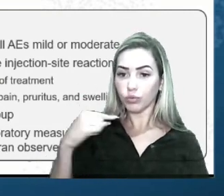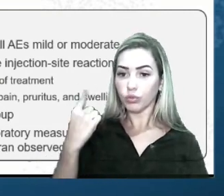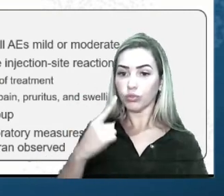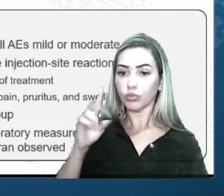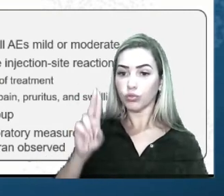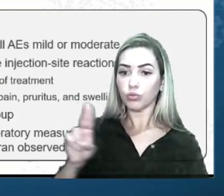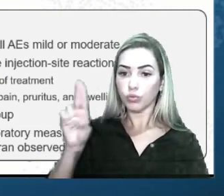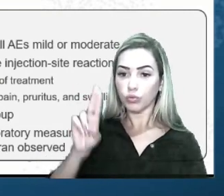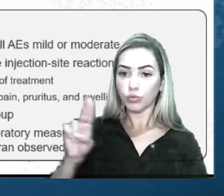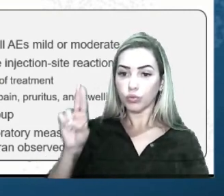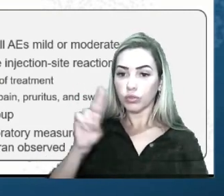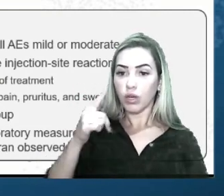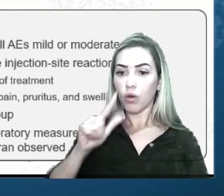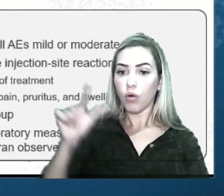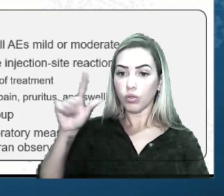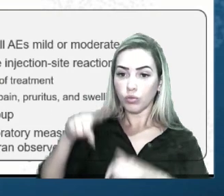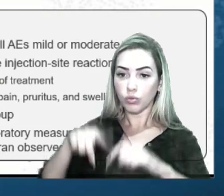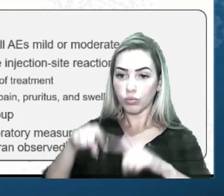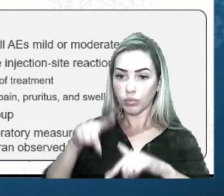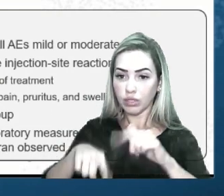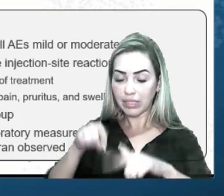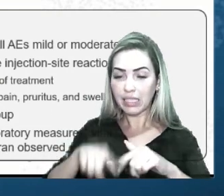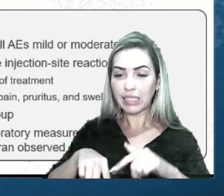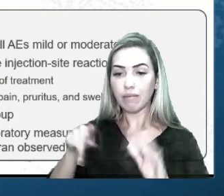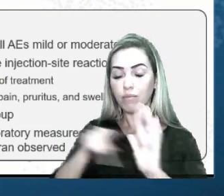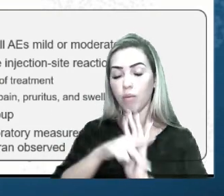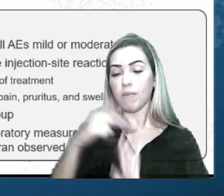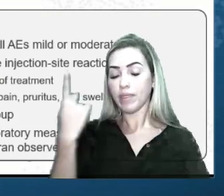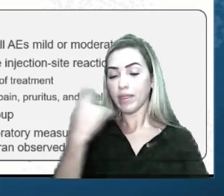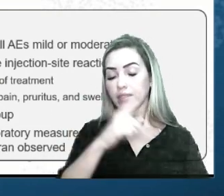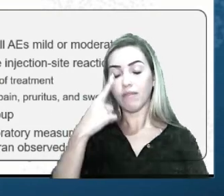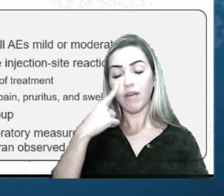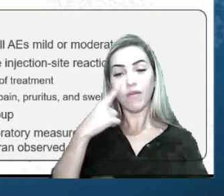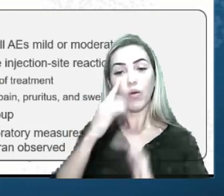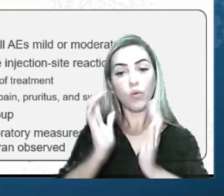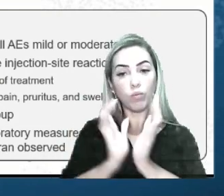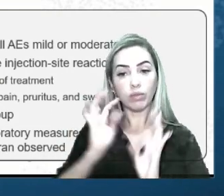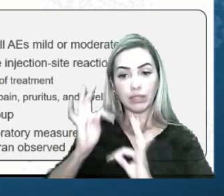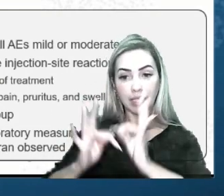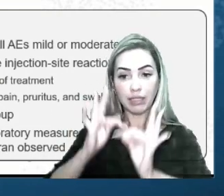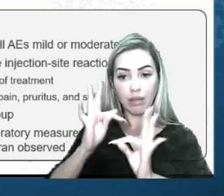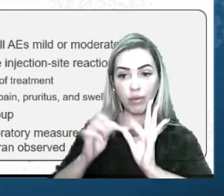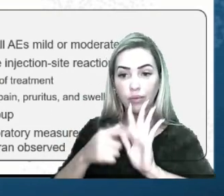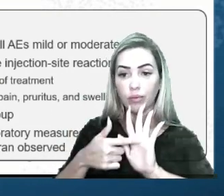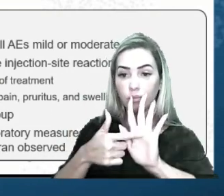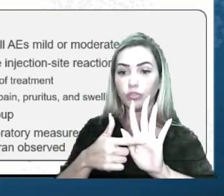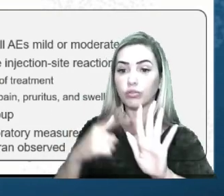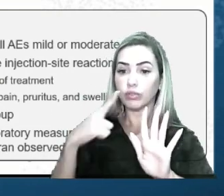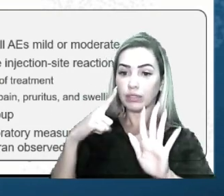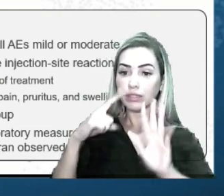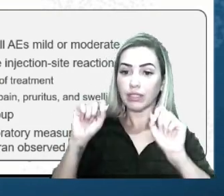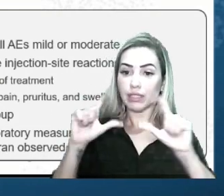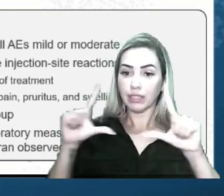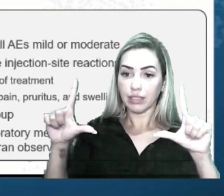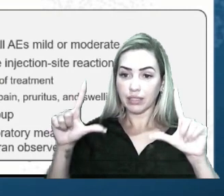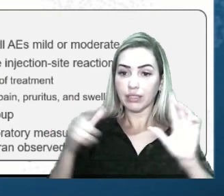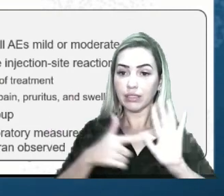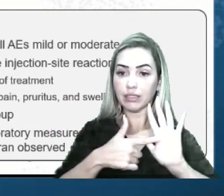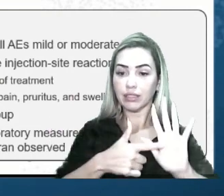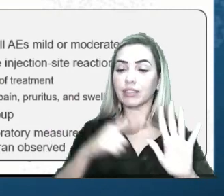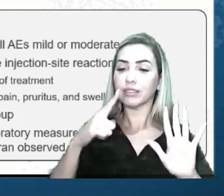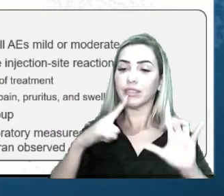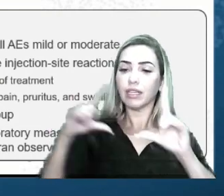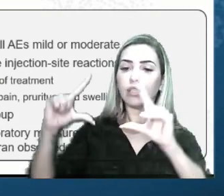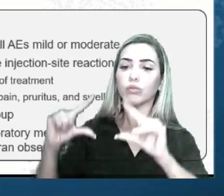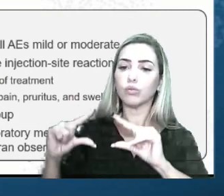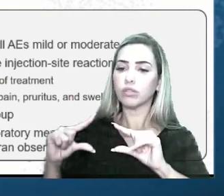outra substância nesse ensaio. Então, como você pode ver no grupo de tratamento mostrado no slide, tem uma